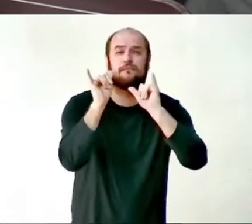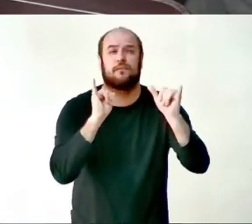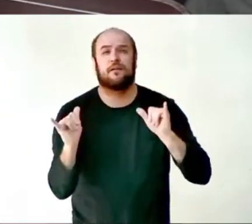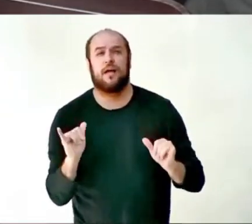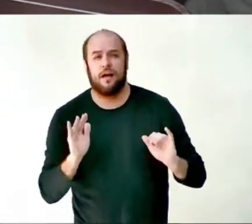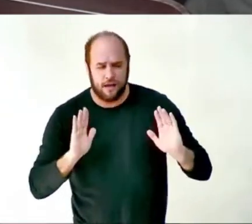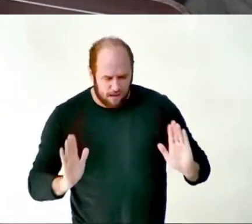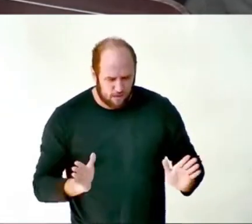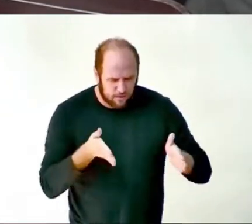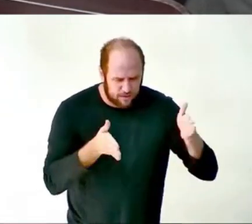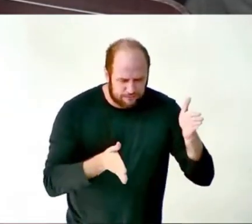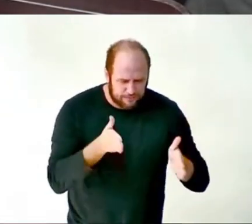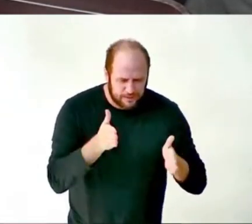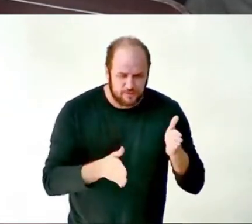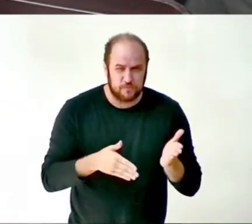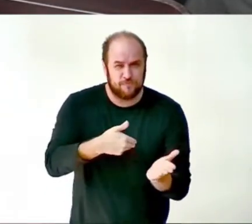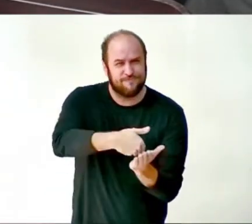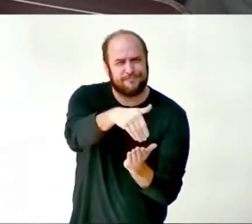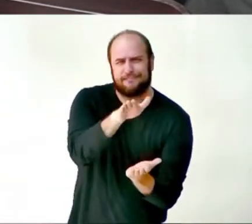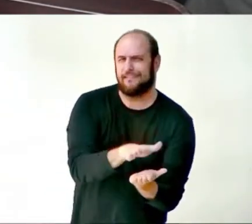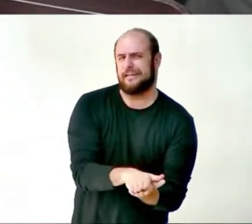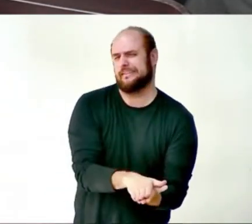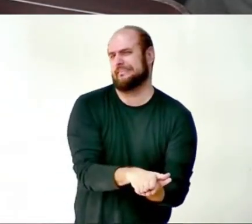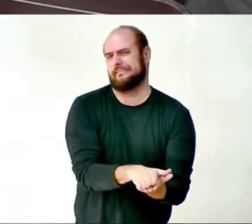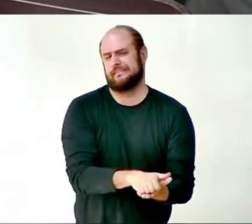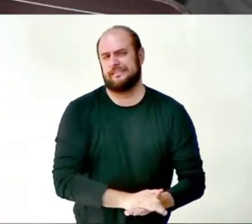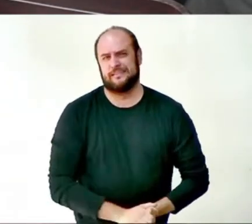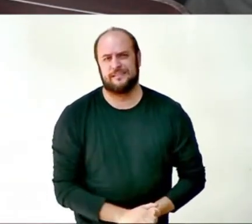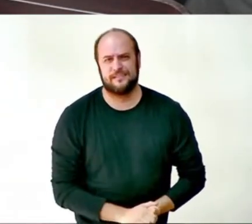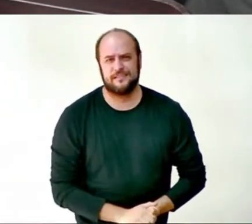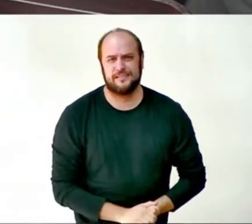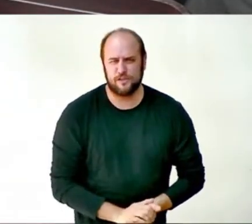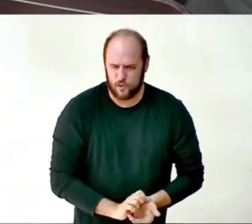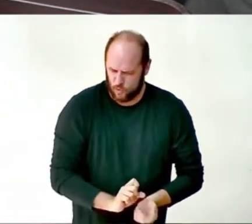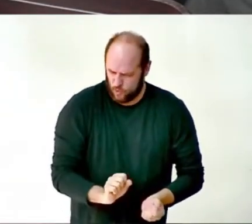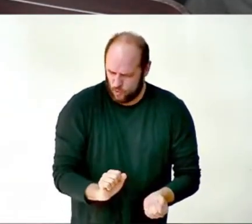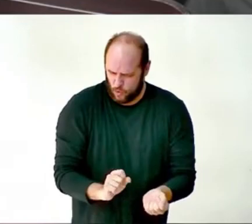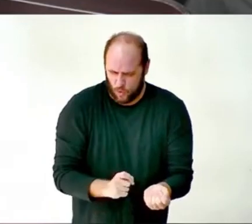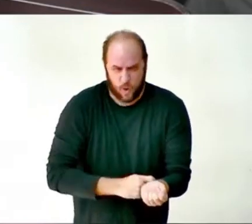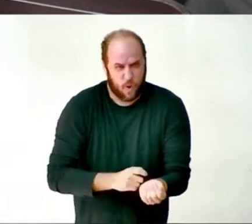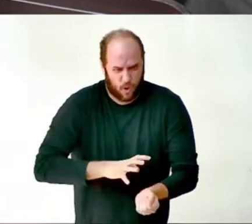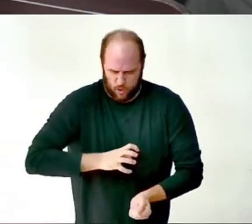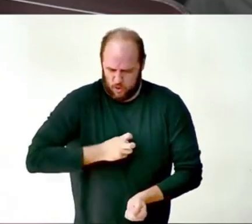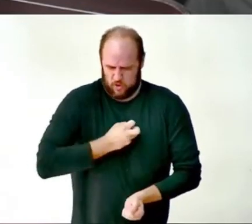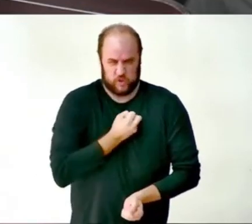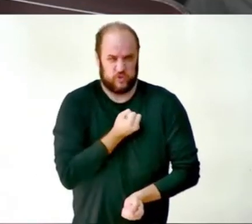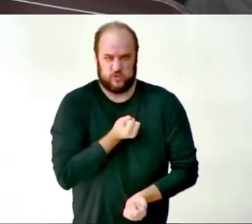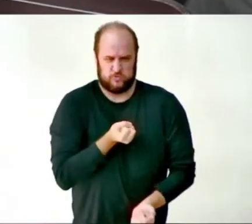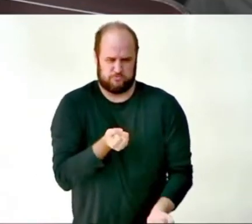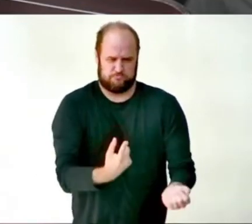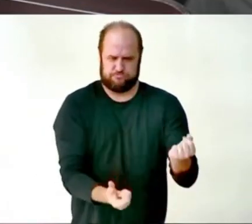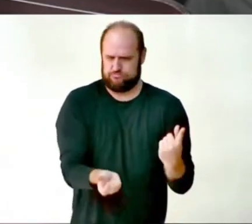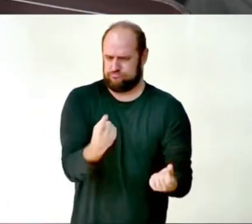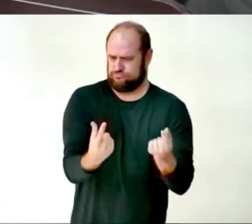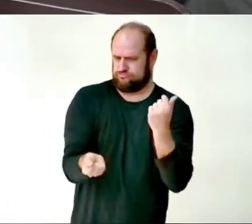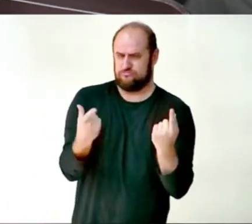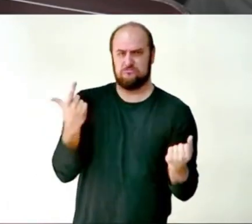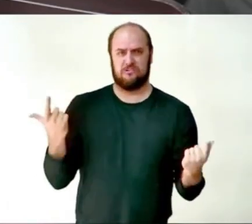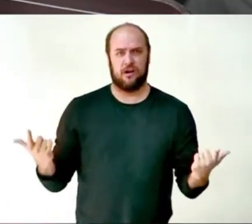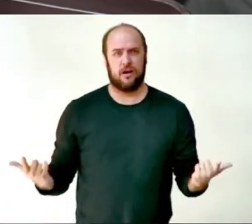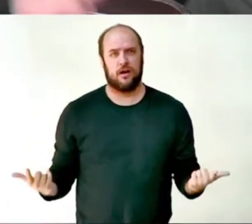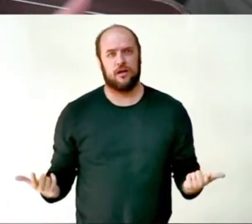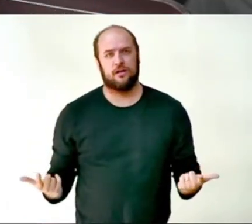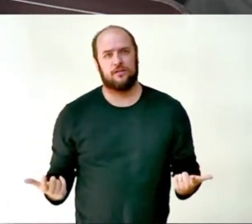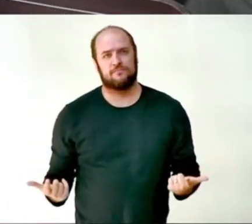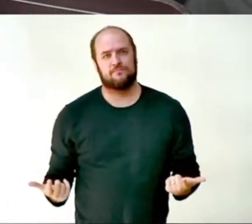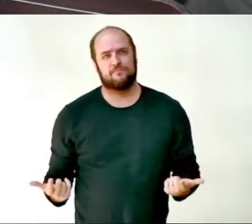tempos de vingança, de que o ódio é escalado? O mundo